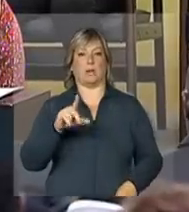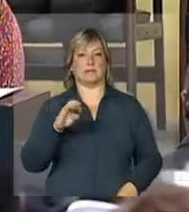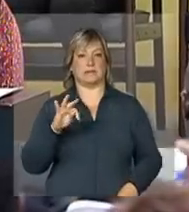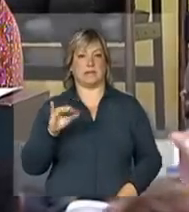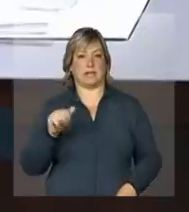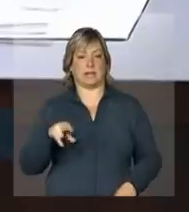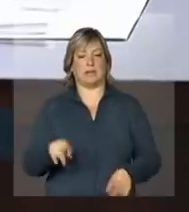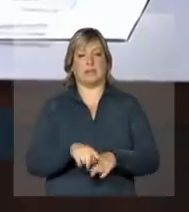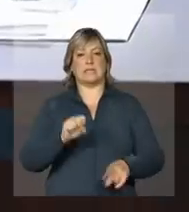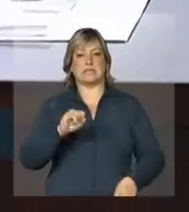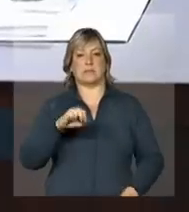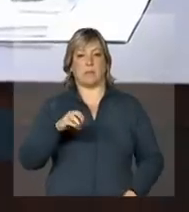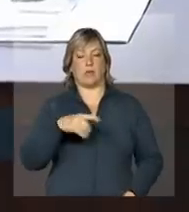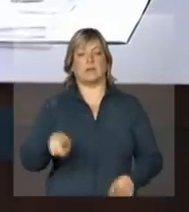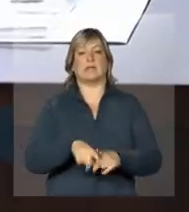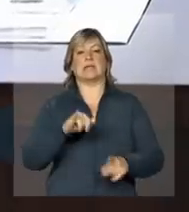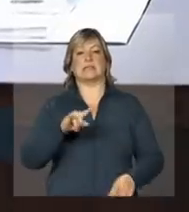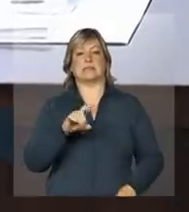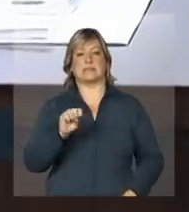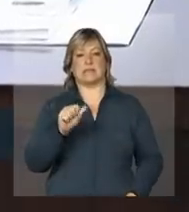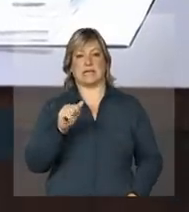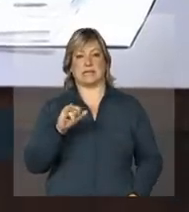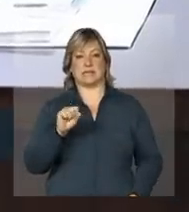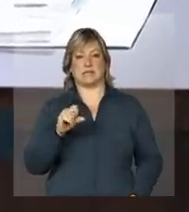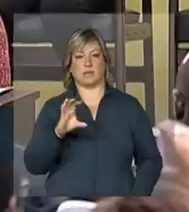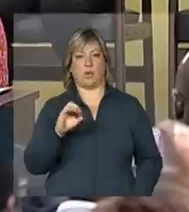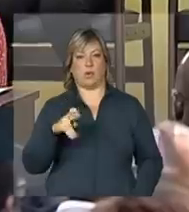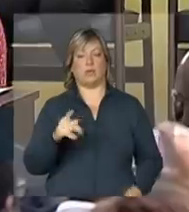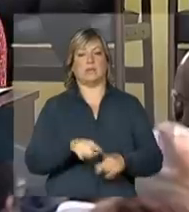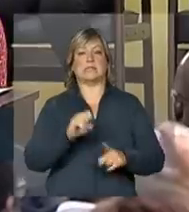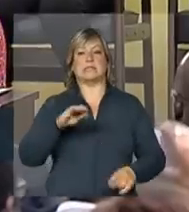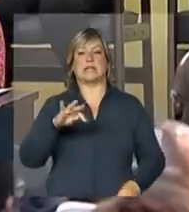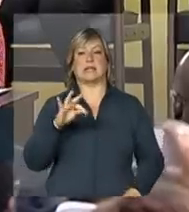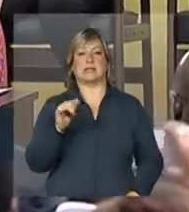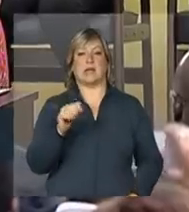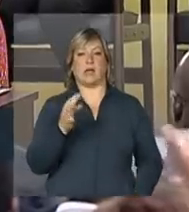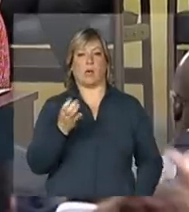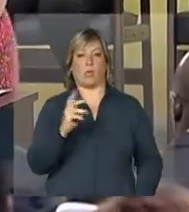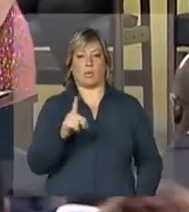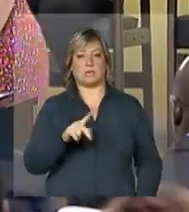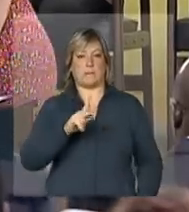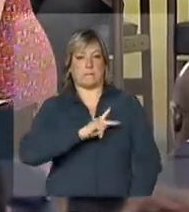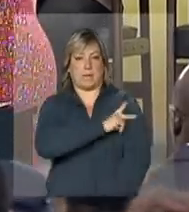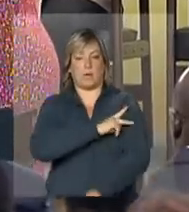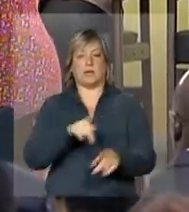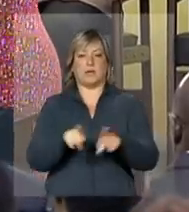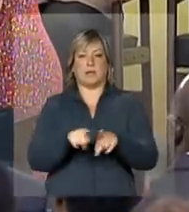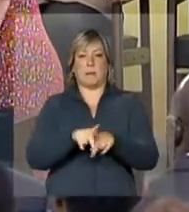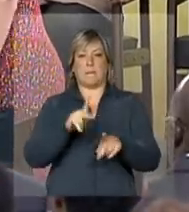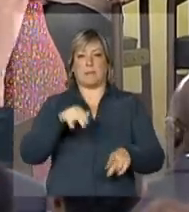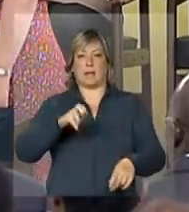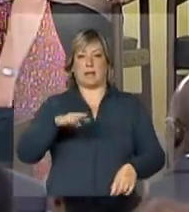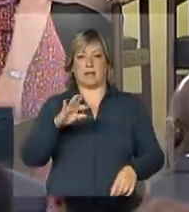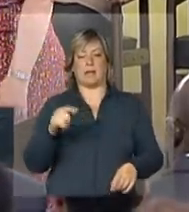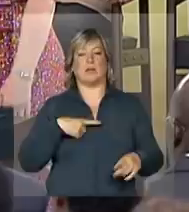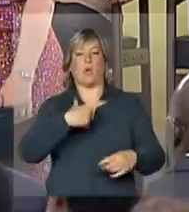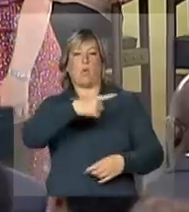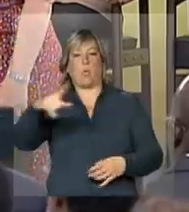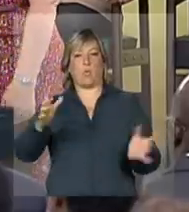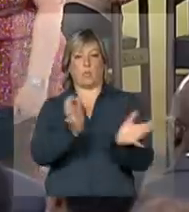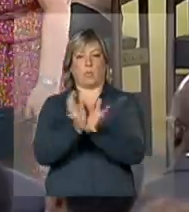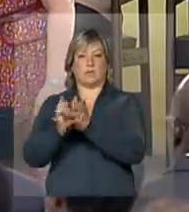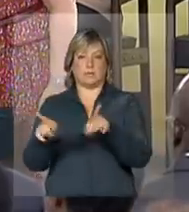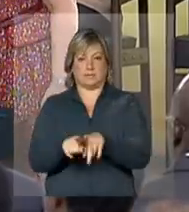Simões Isaías Coelho Santa Cruz do Piauí Paquetá São João da Varjota e